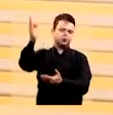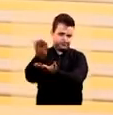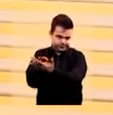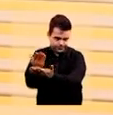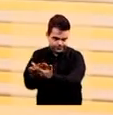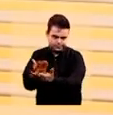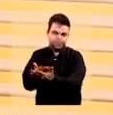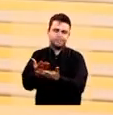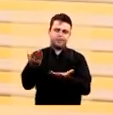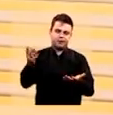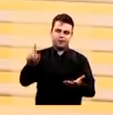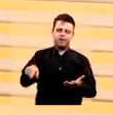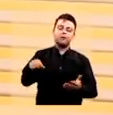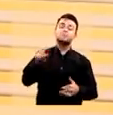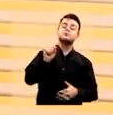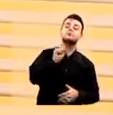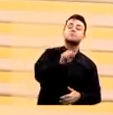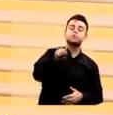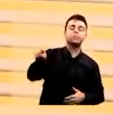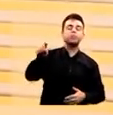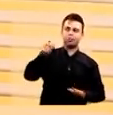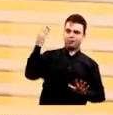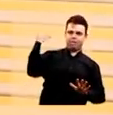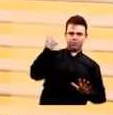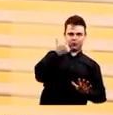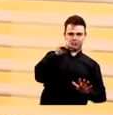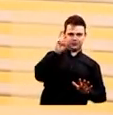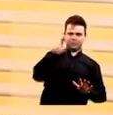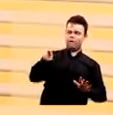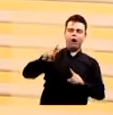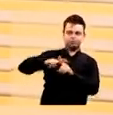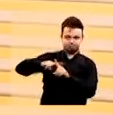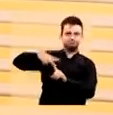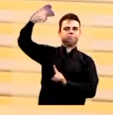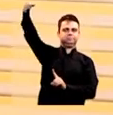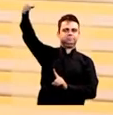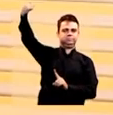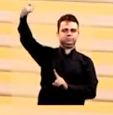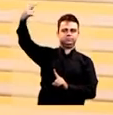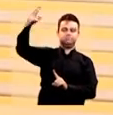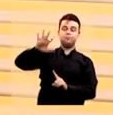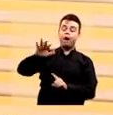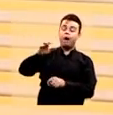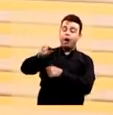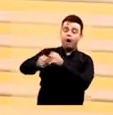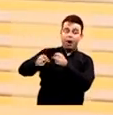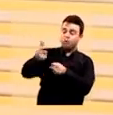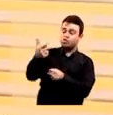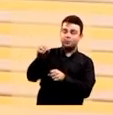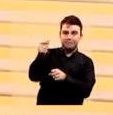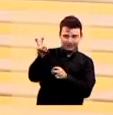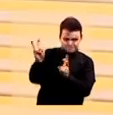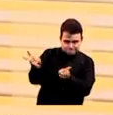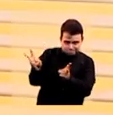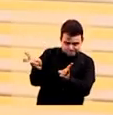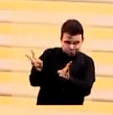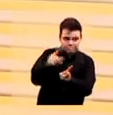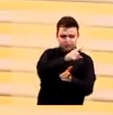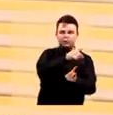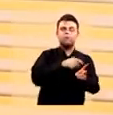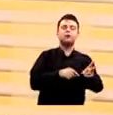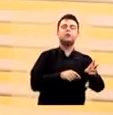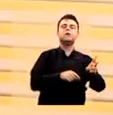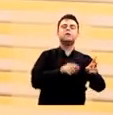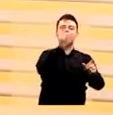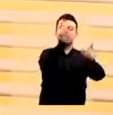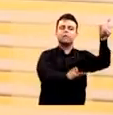ensino superior. Isso já considerando que esse número era o dobro de 2005. Sim. Mas ainda em 2015, o índice de brancos no ensino